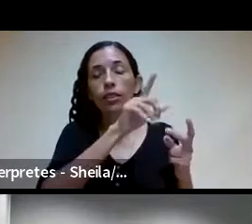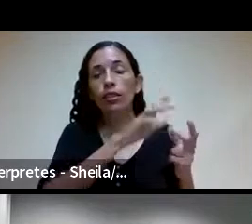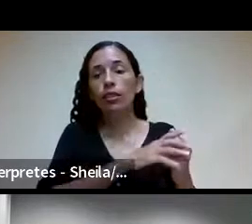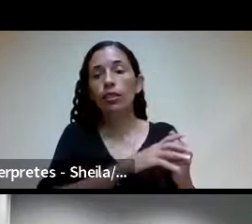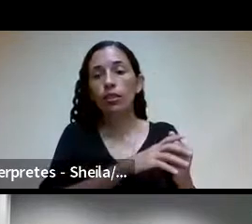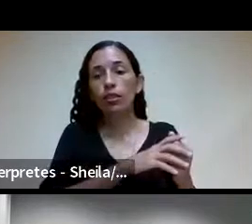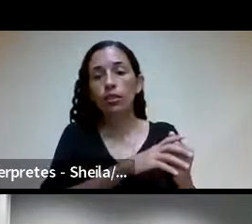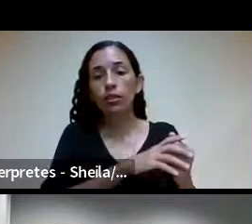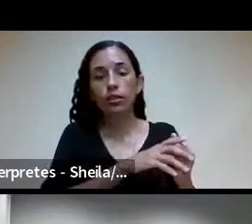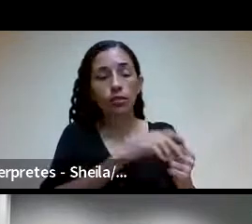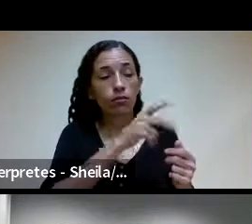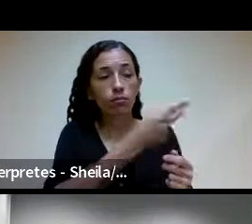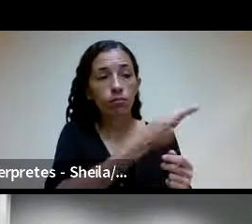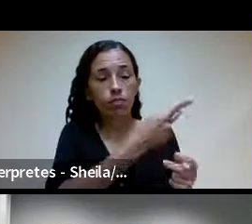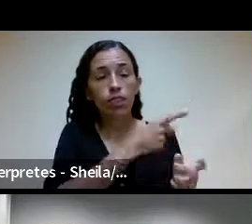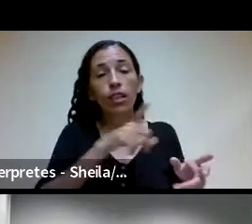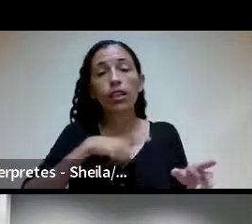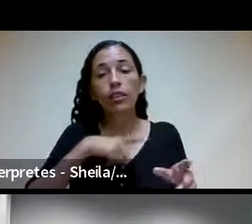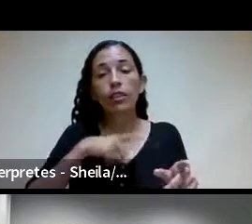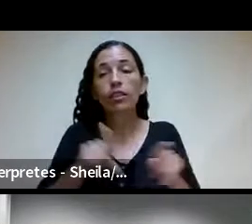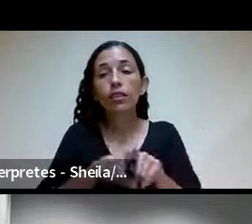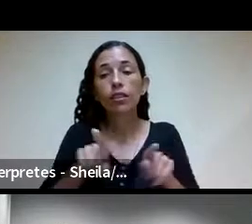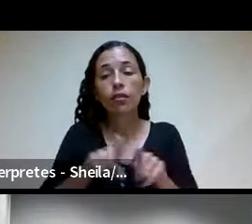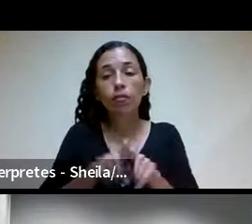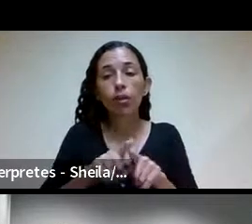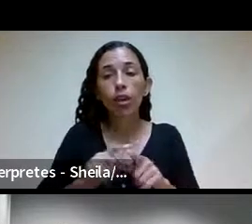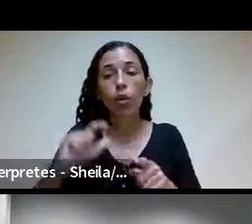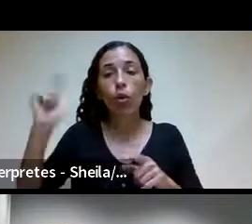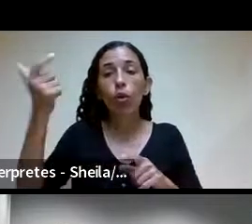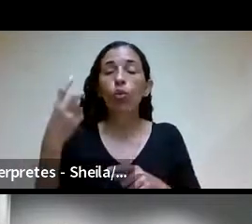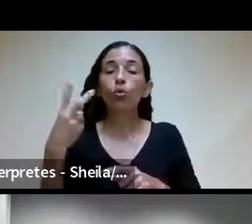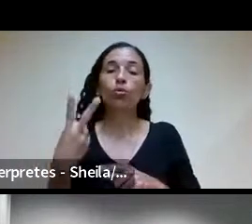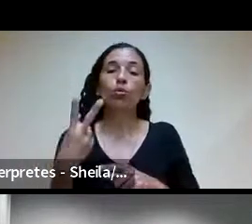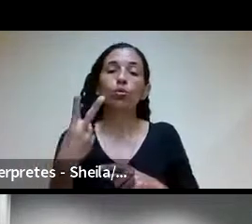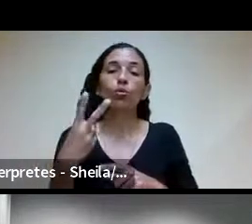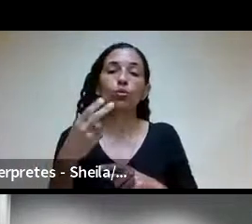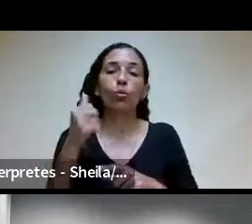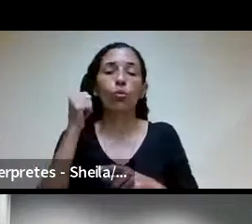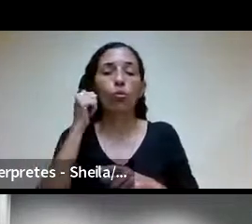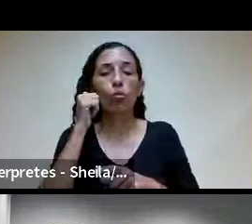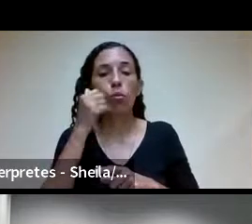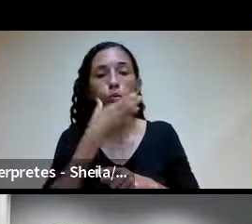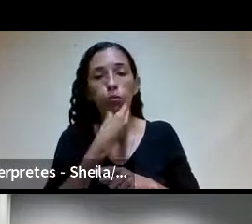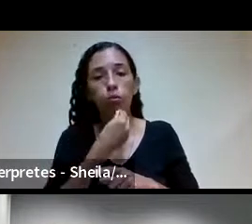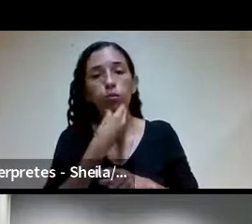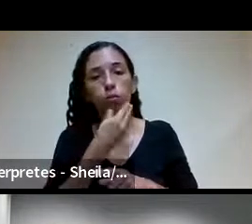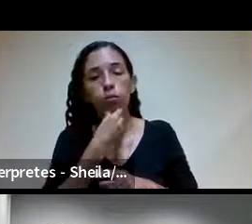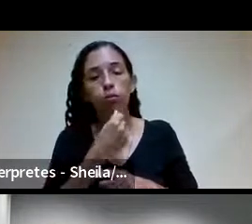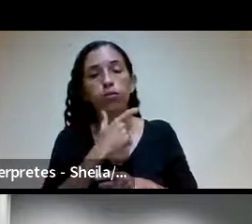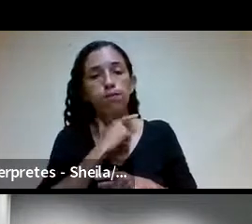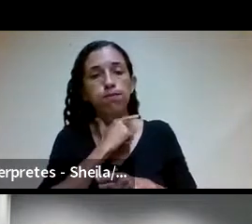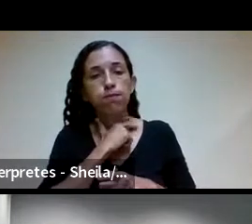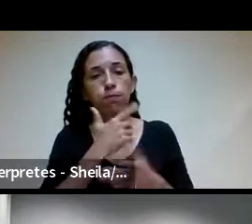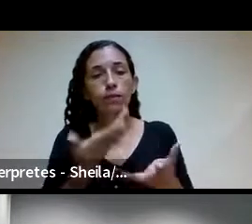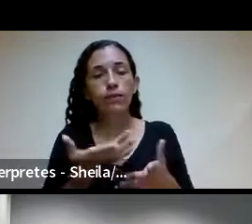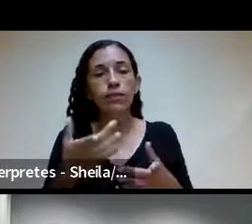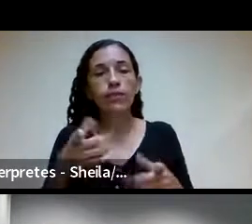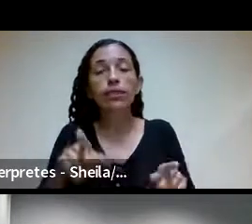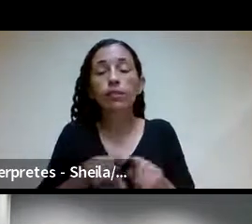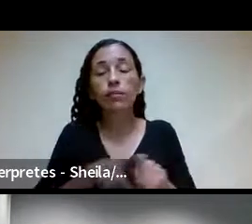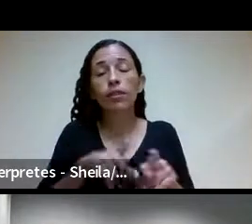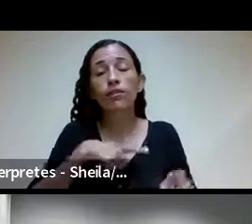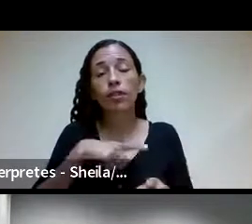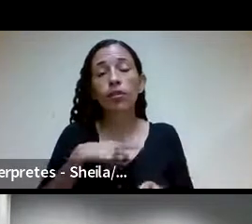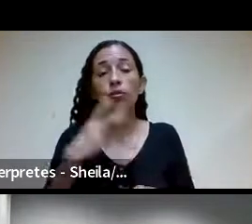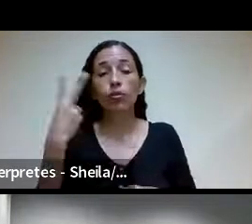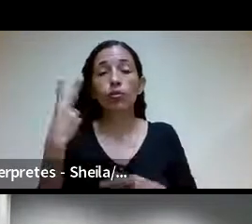havendo dois candidatos masculinos da legenda que obtiveram apenas 2 e 3 votos também, respectivamente. Já no que toca